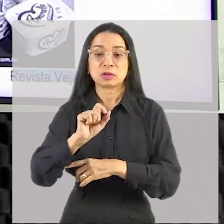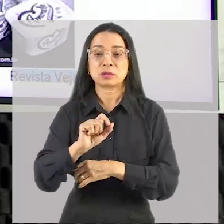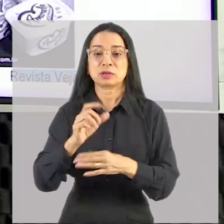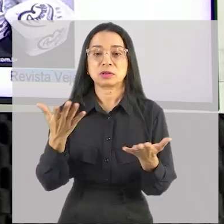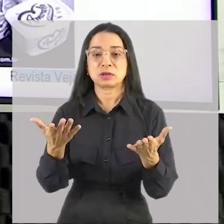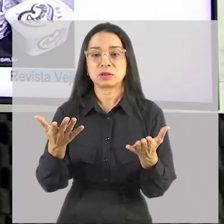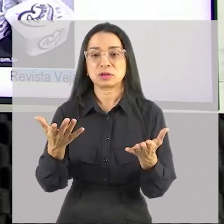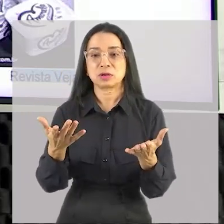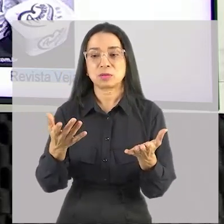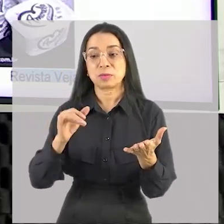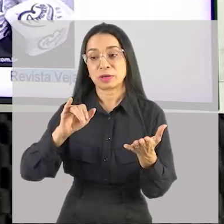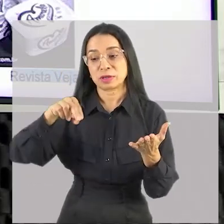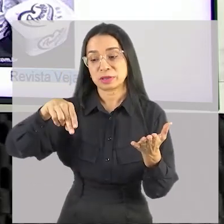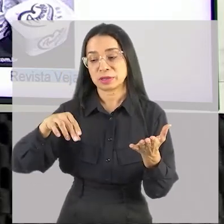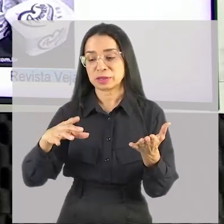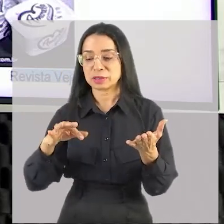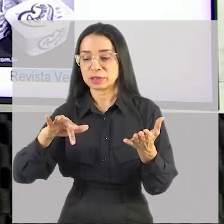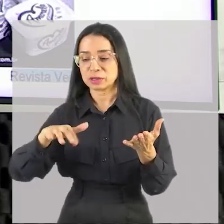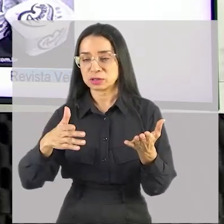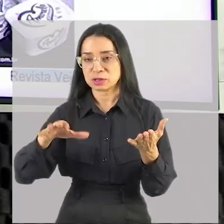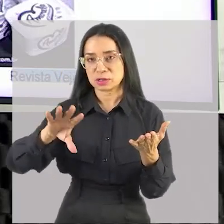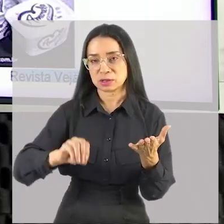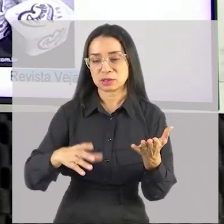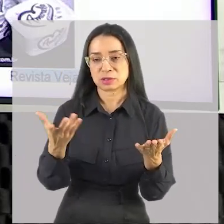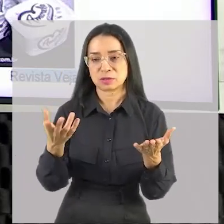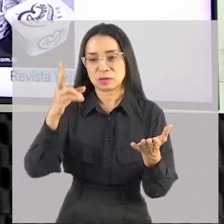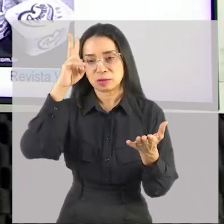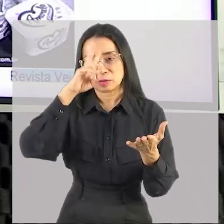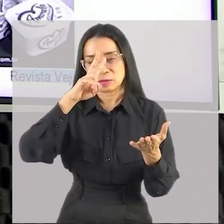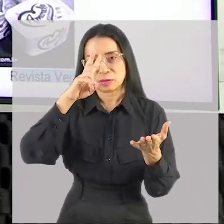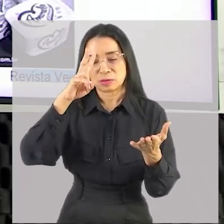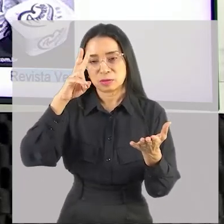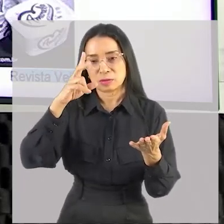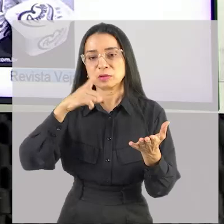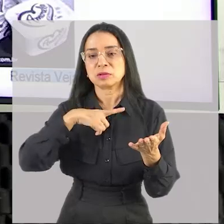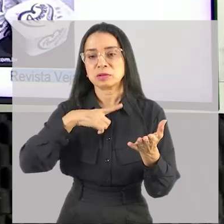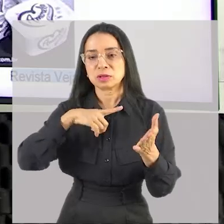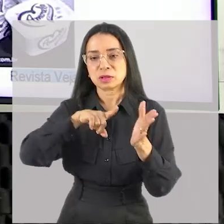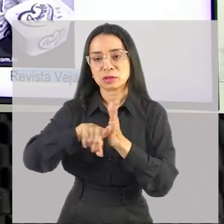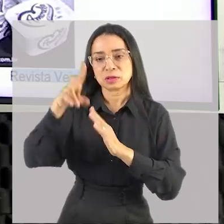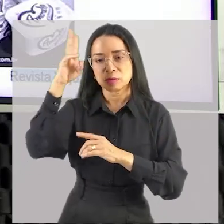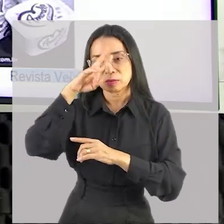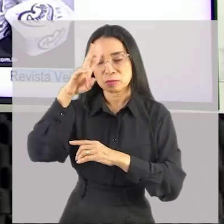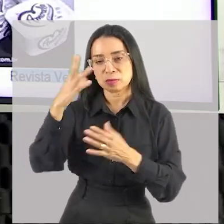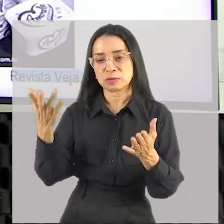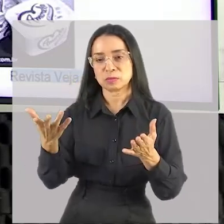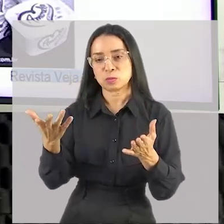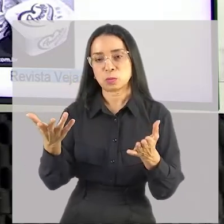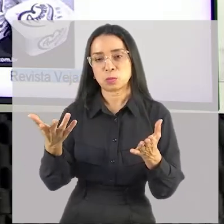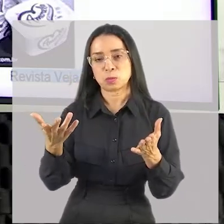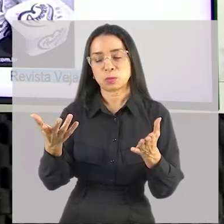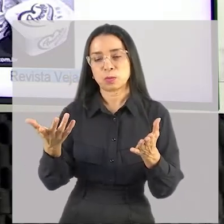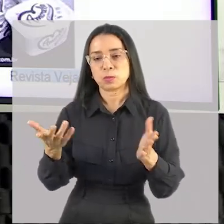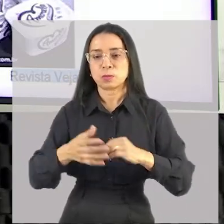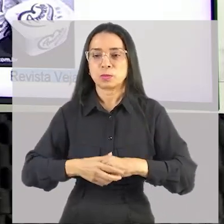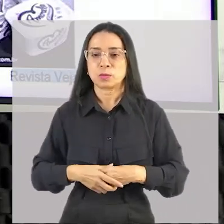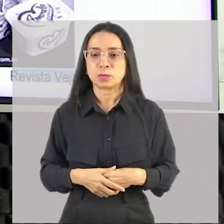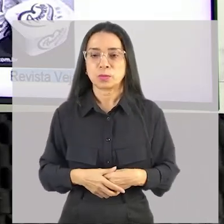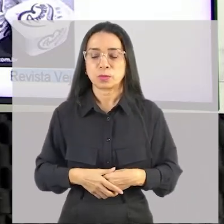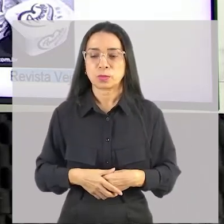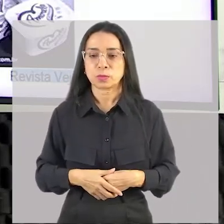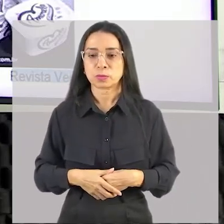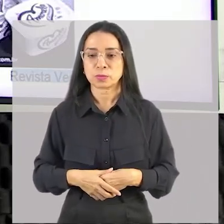uma interjeição. Tem questão ali falando, lembrando de interjeição. Que é alternativa, melhor dizendo. A morela, muito